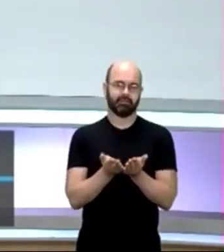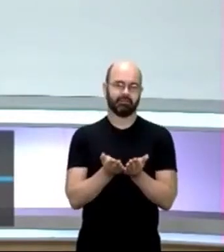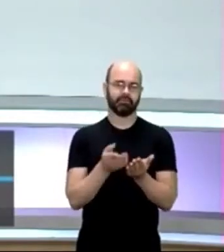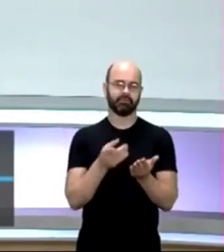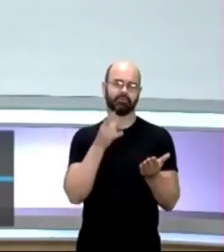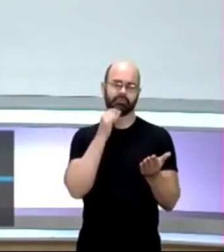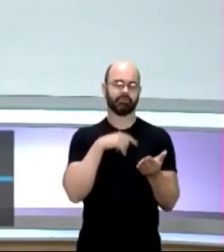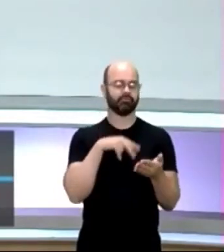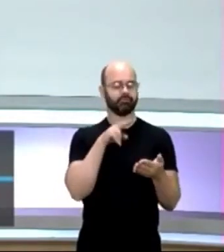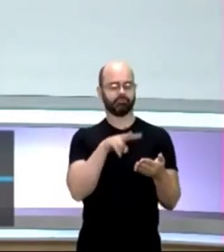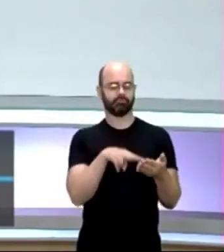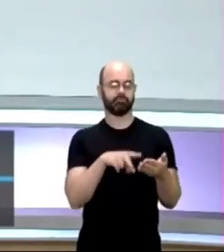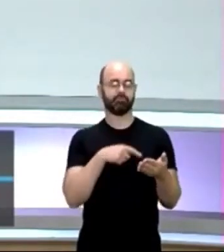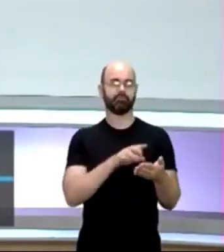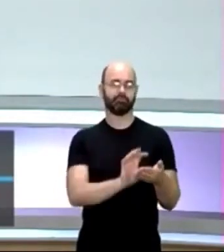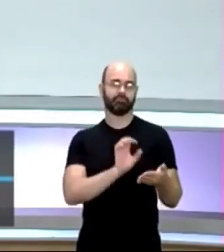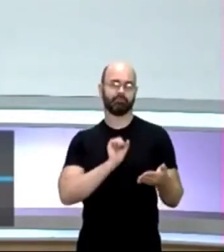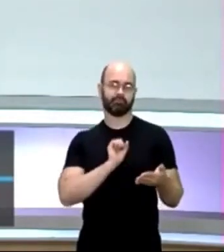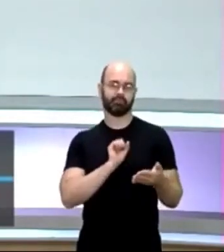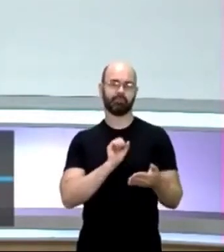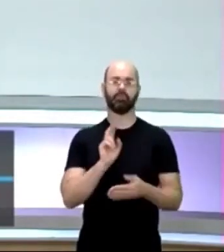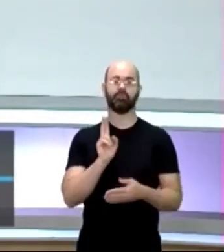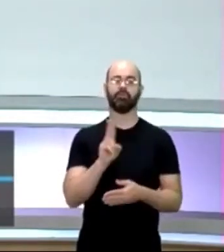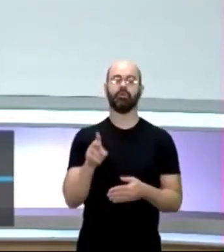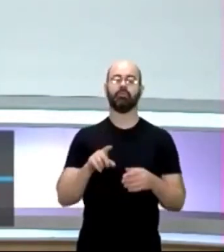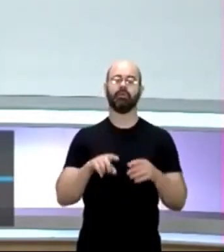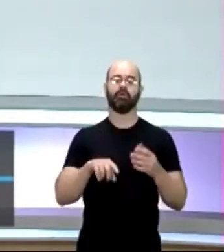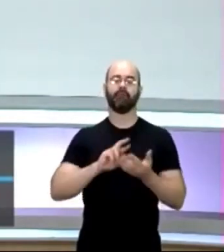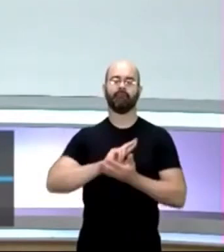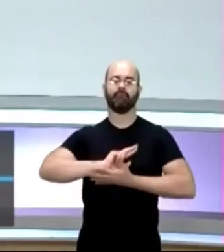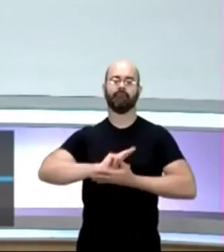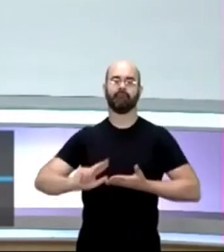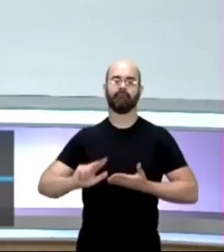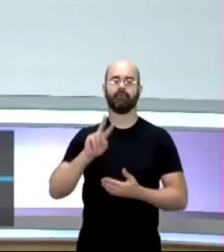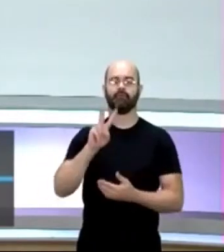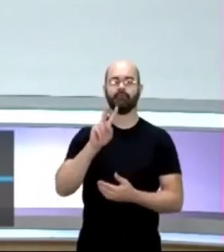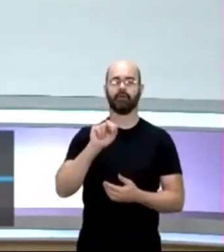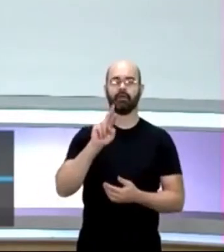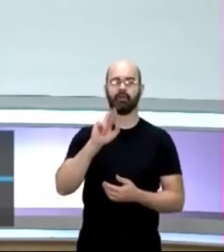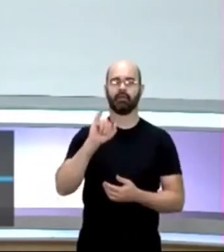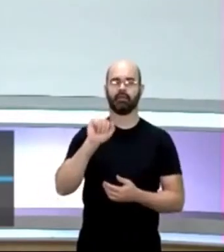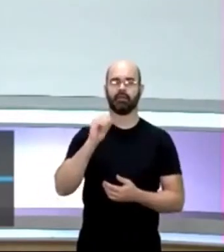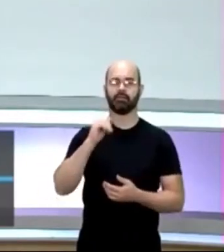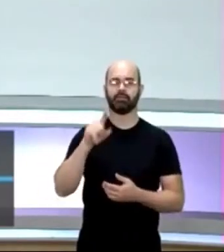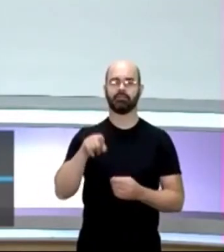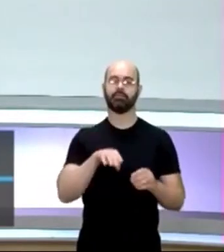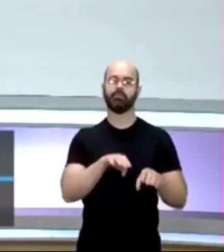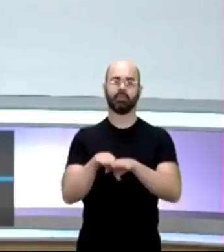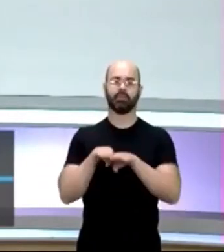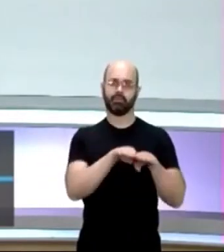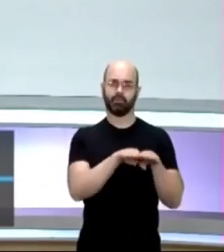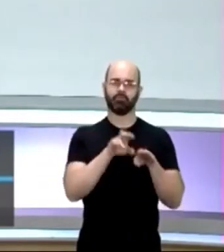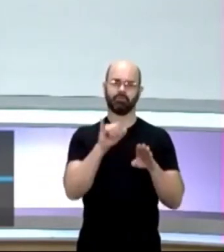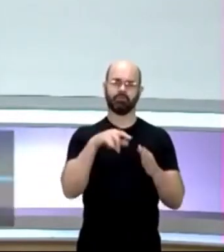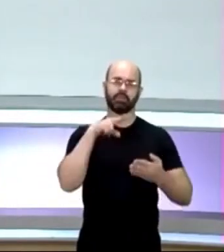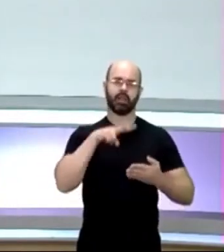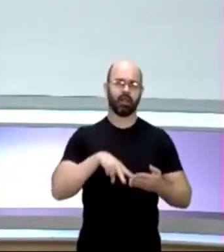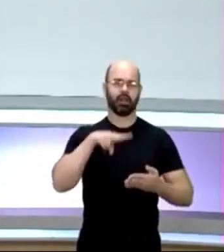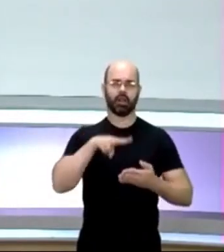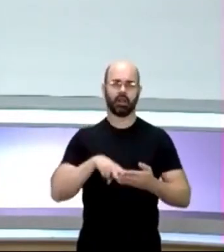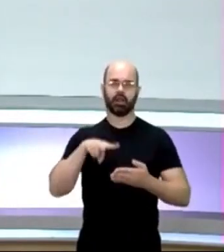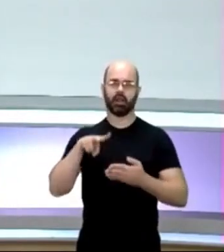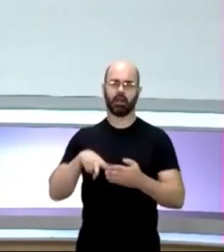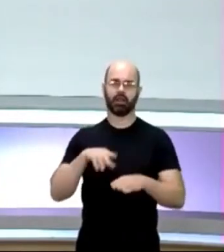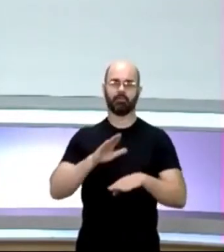de uma variação chamada variação padrão, a gramática normativa. Então, quanto mais você lê, mais você lê, mais você lê,